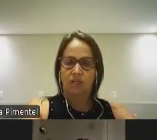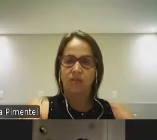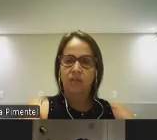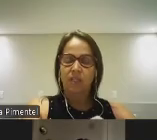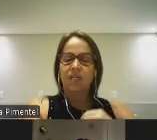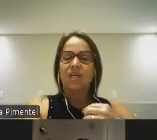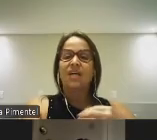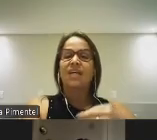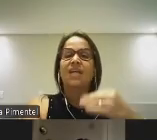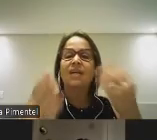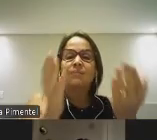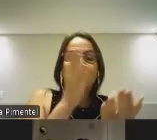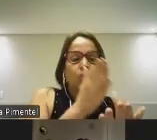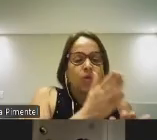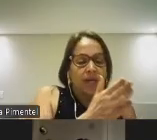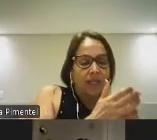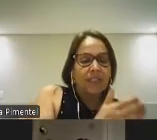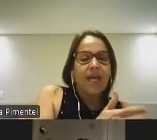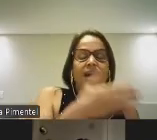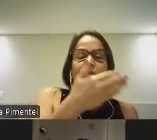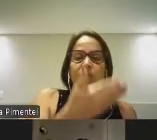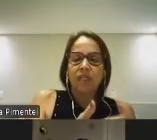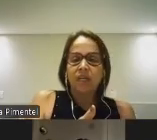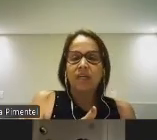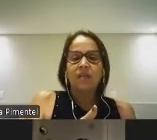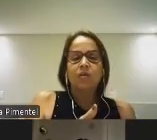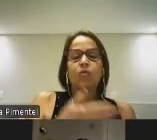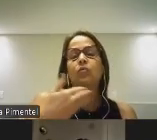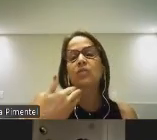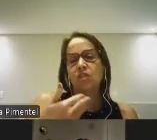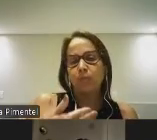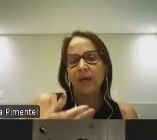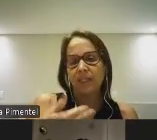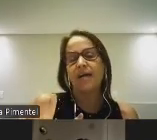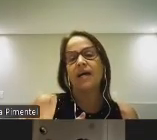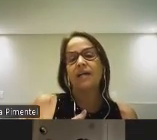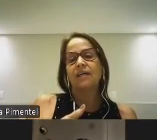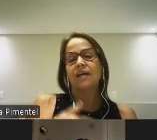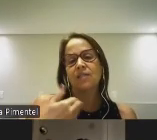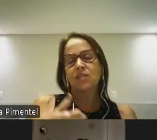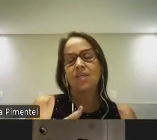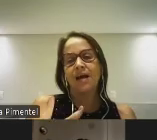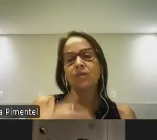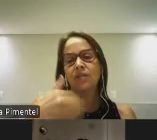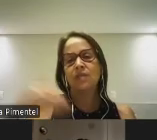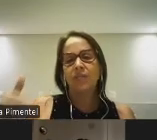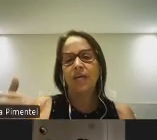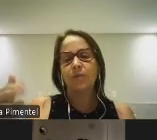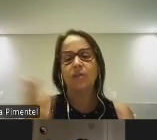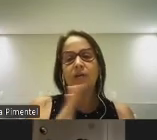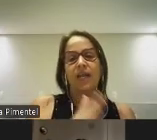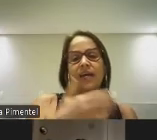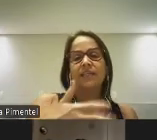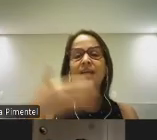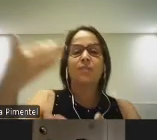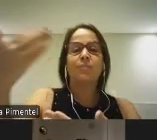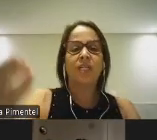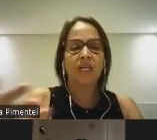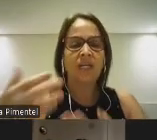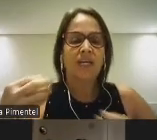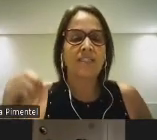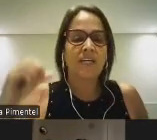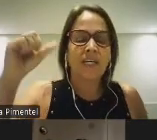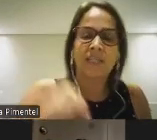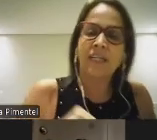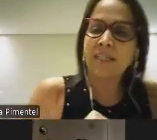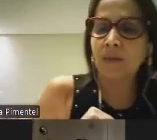de oxigênio e ela termina com despertar associado ao seu término. Então, ela